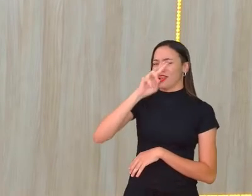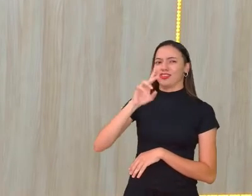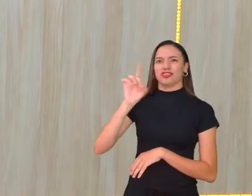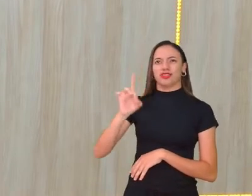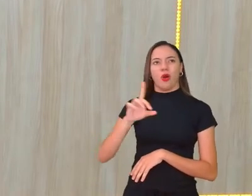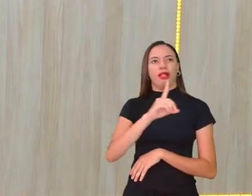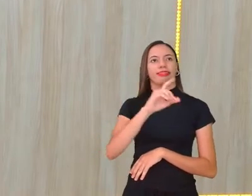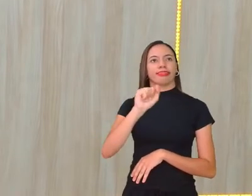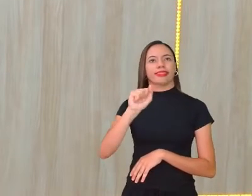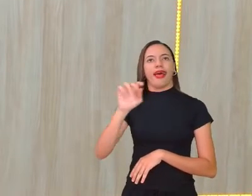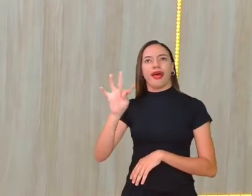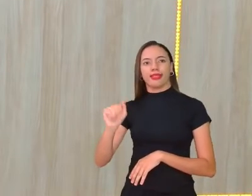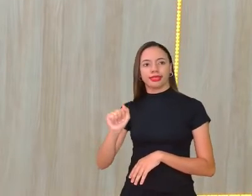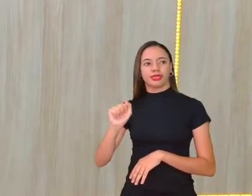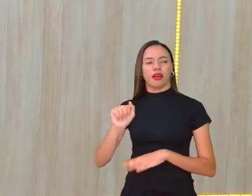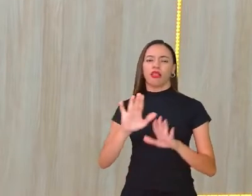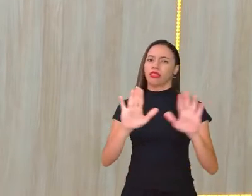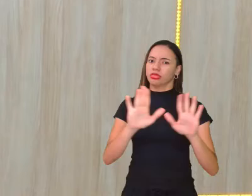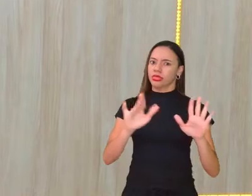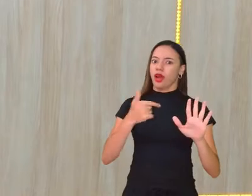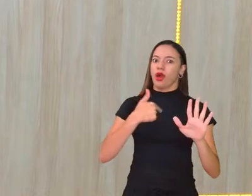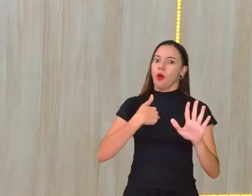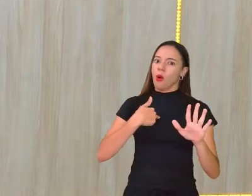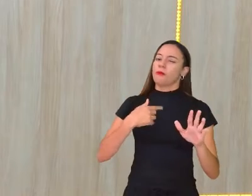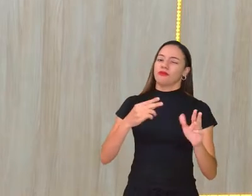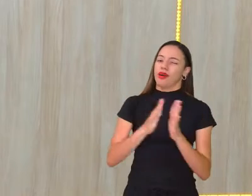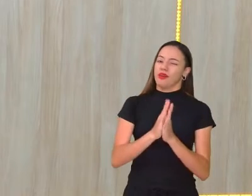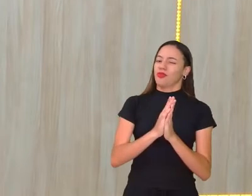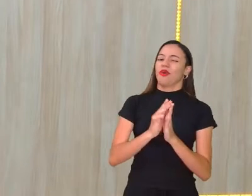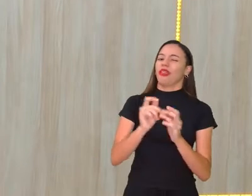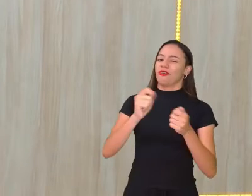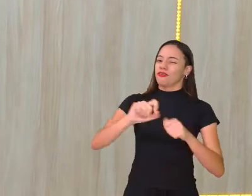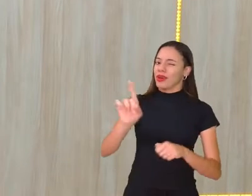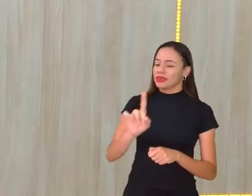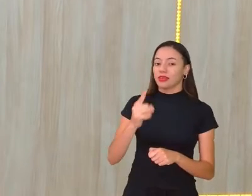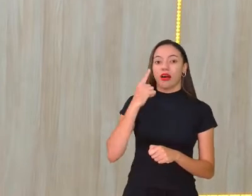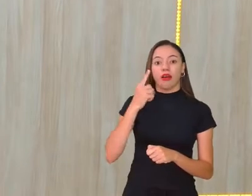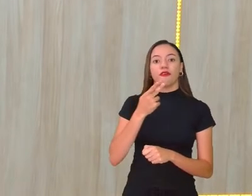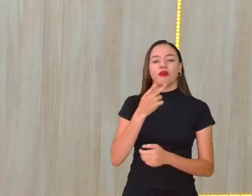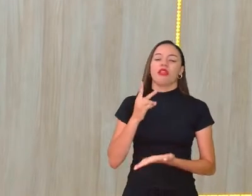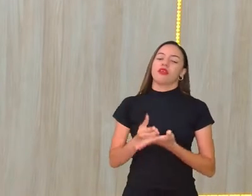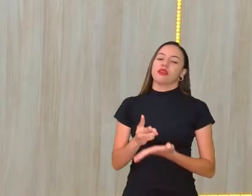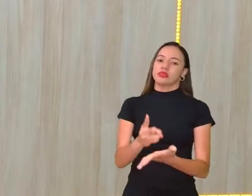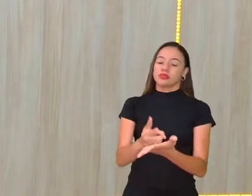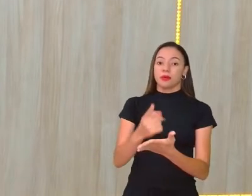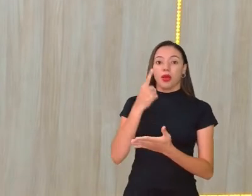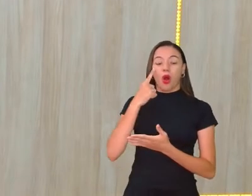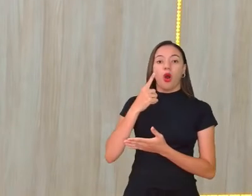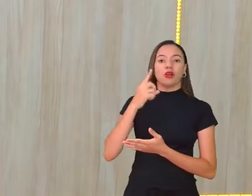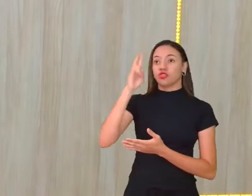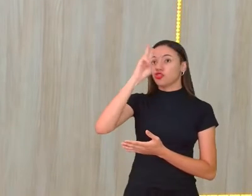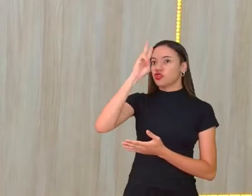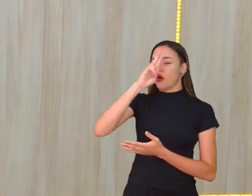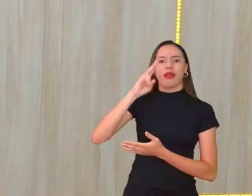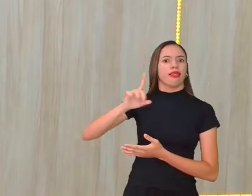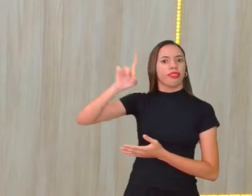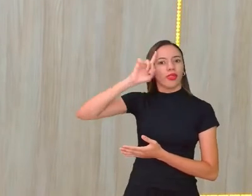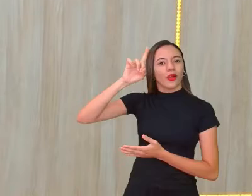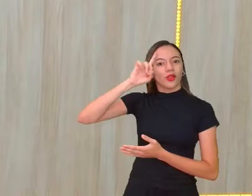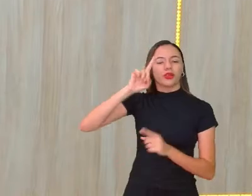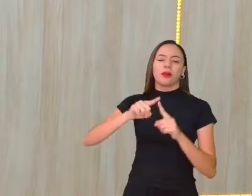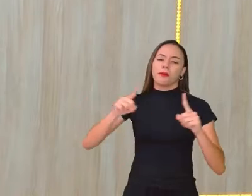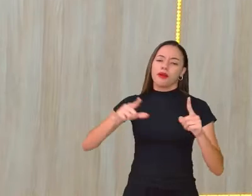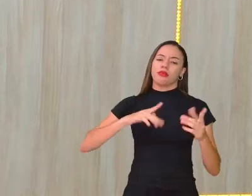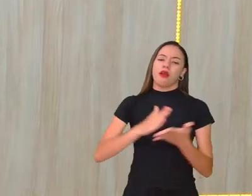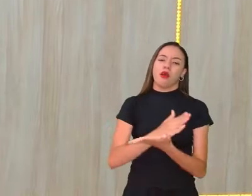de Deus, não façam isso. Eu vim com vocês o ano inteiro, já dizendo que a história ela se faz no dia a dia. Mas tem datas